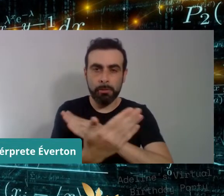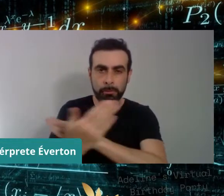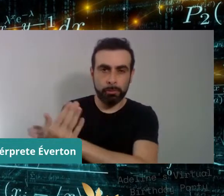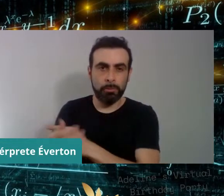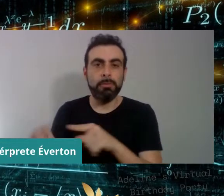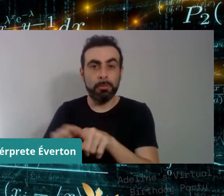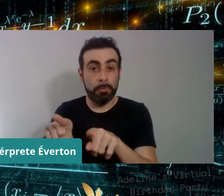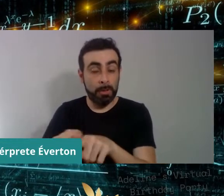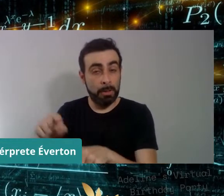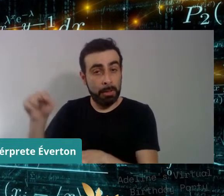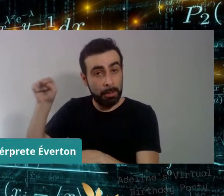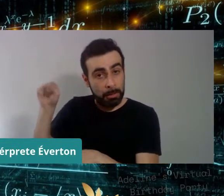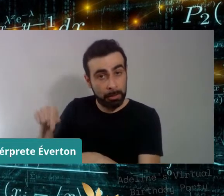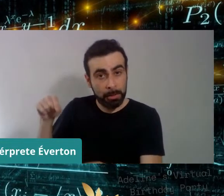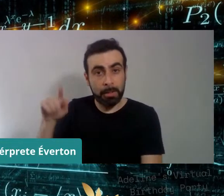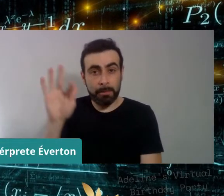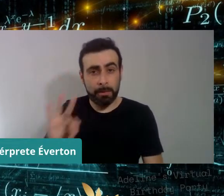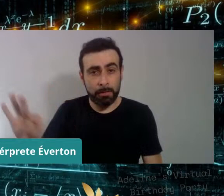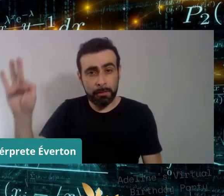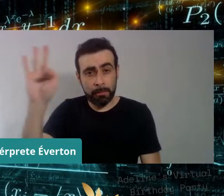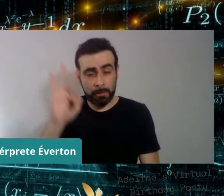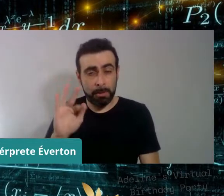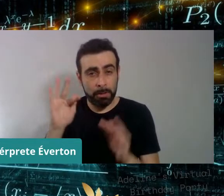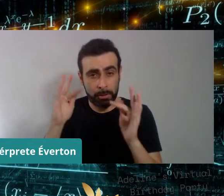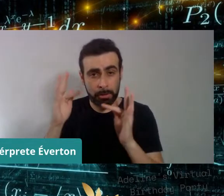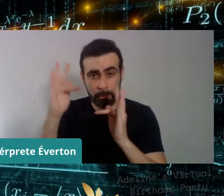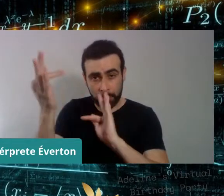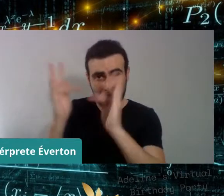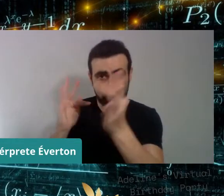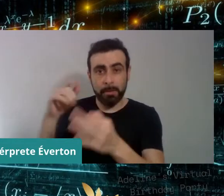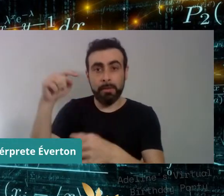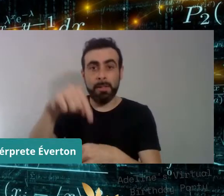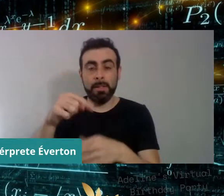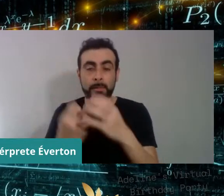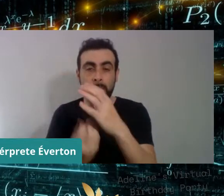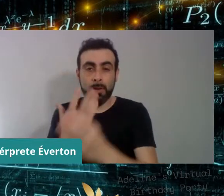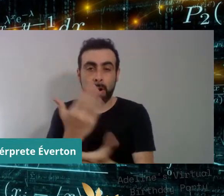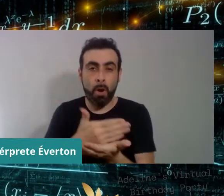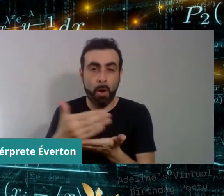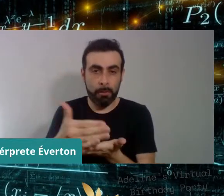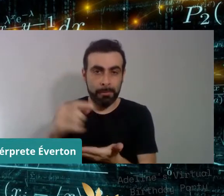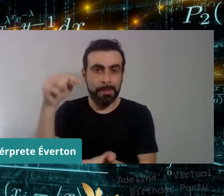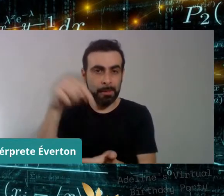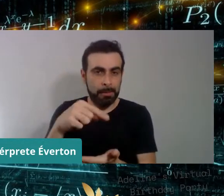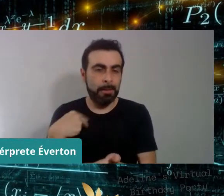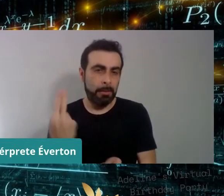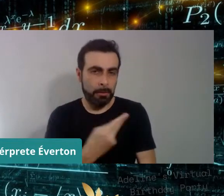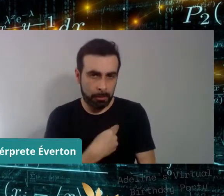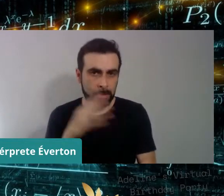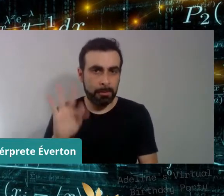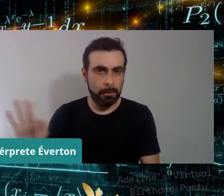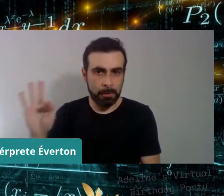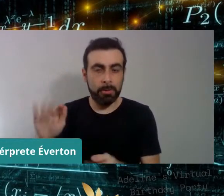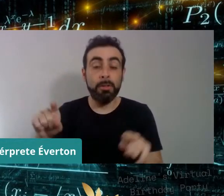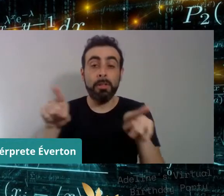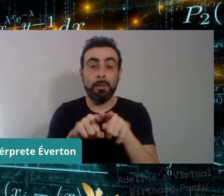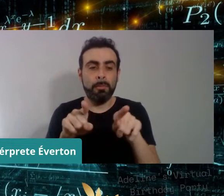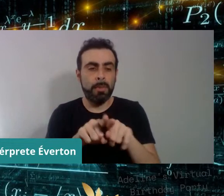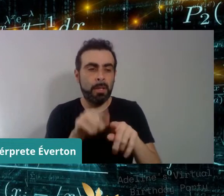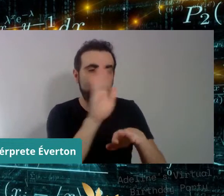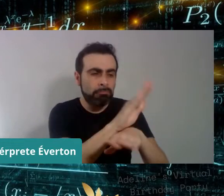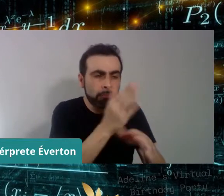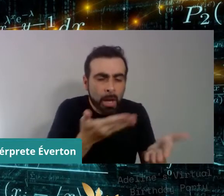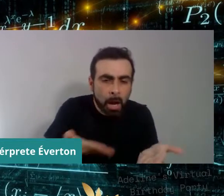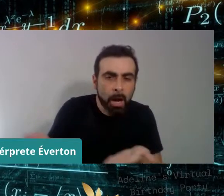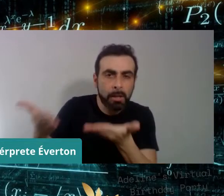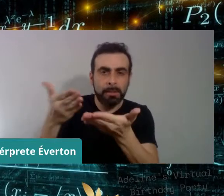antiga Faculdade de Filosofia e para o embrião da nossa universidade, e muito tem contribuído para o ensino superior do Estado